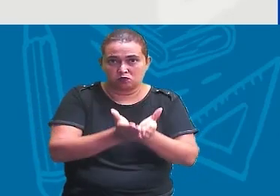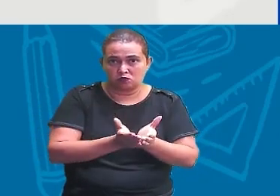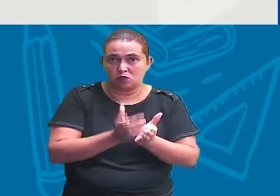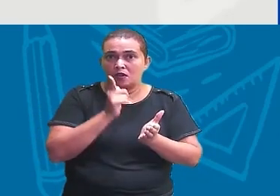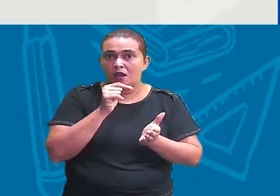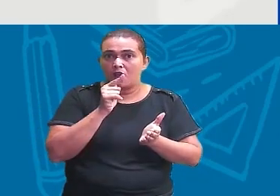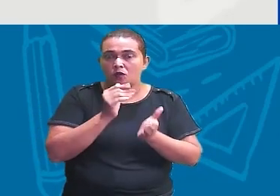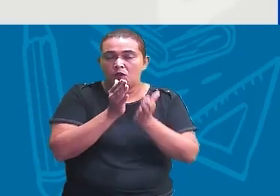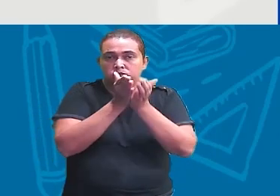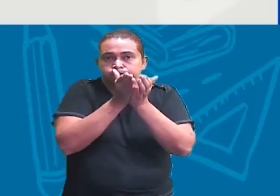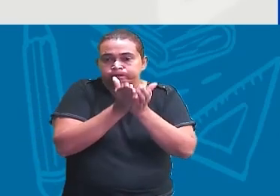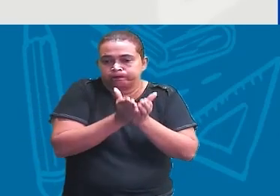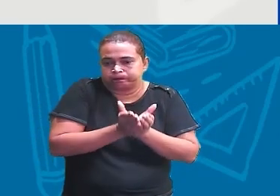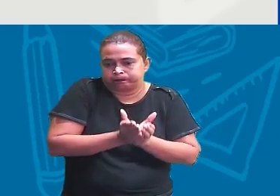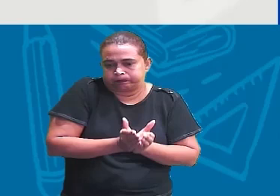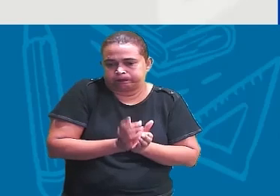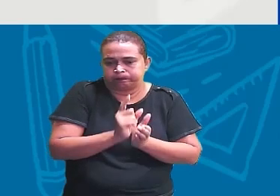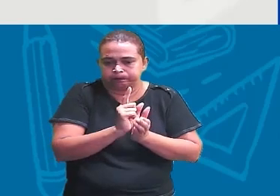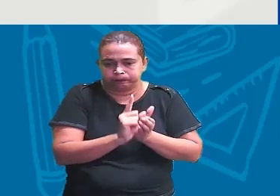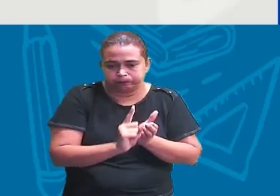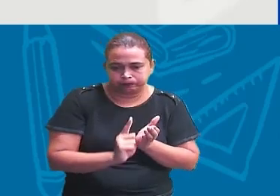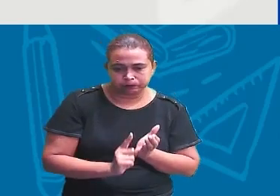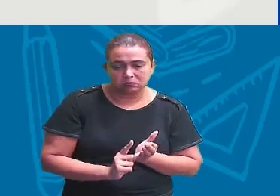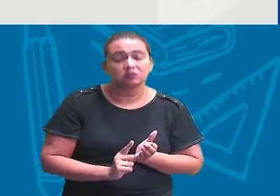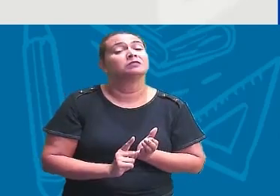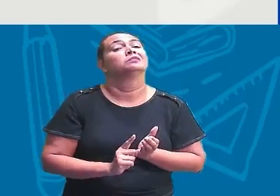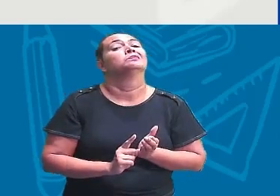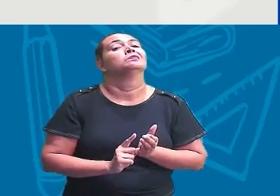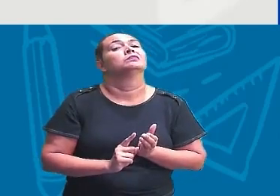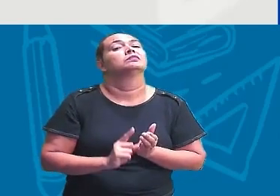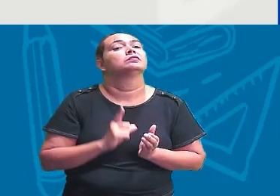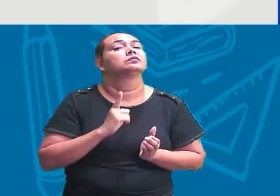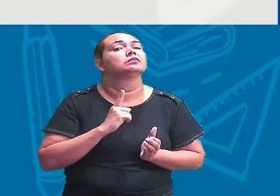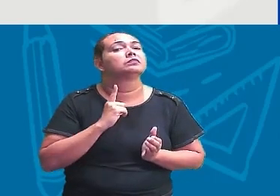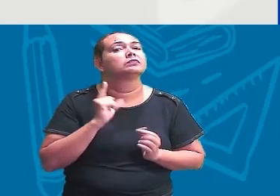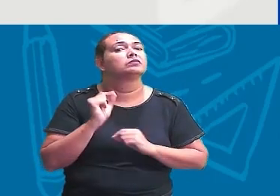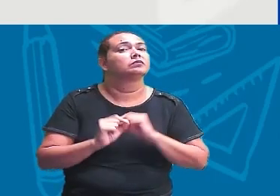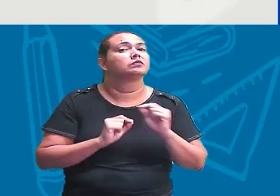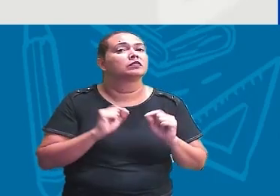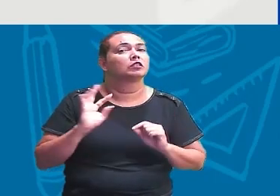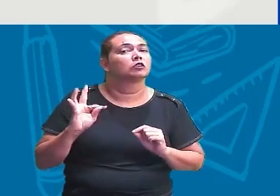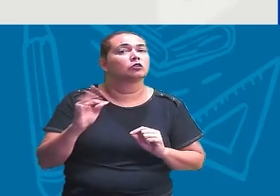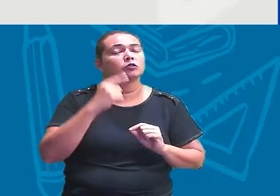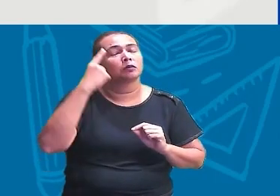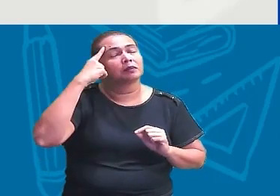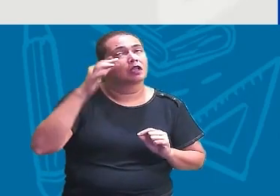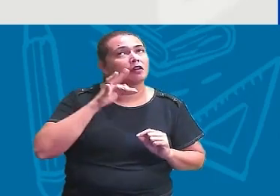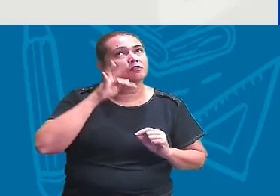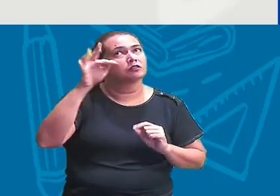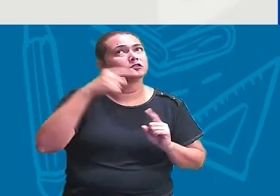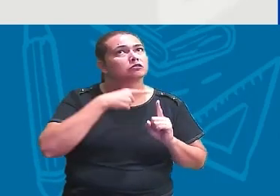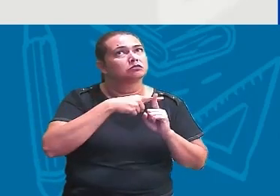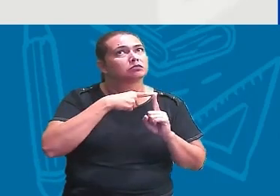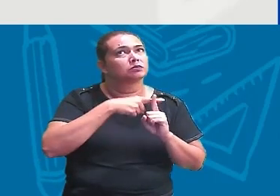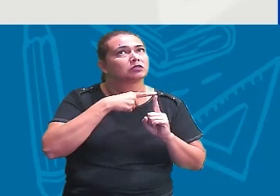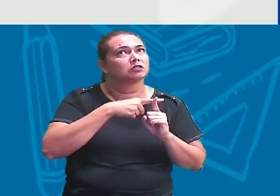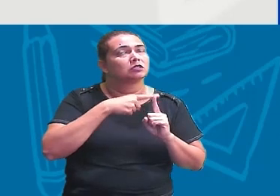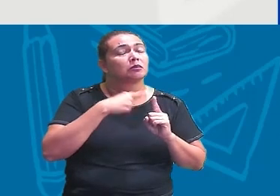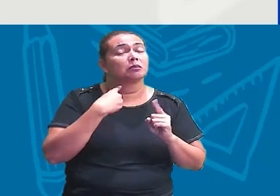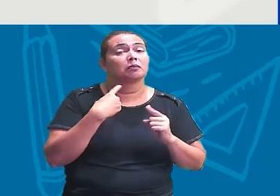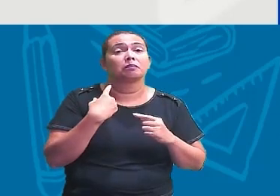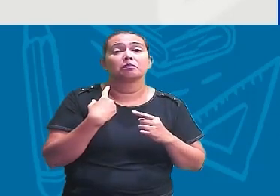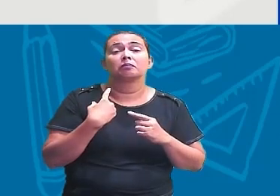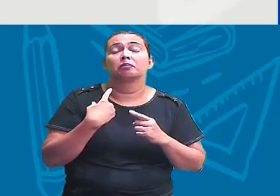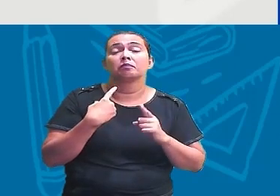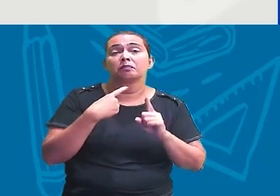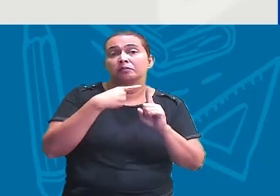do avanço da tecnologia, existia uma expectativa positiva em relação ao futuro, né? Se o avanço tecnológico